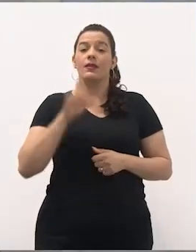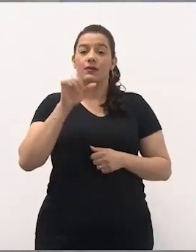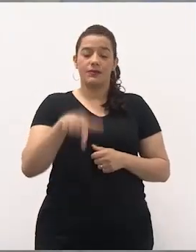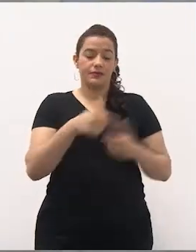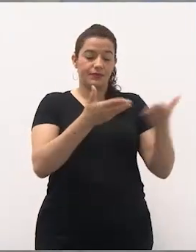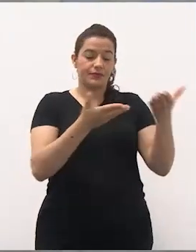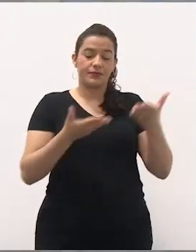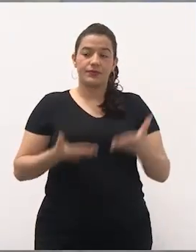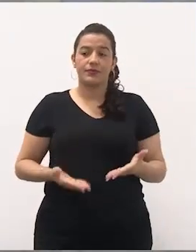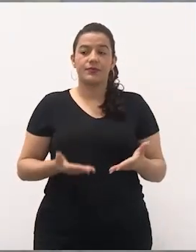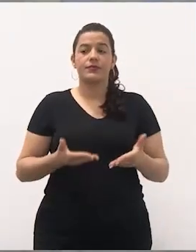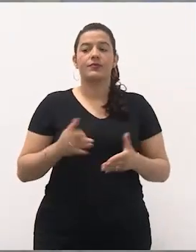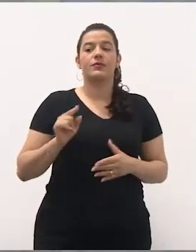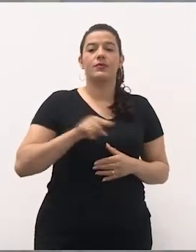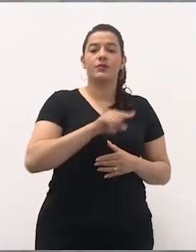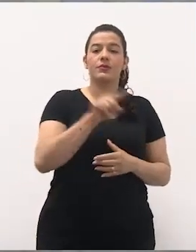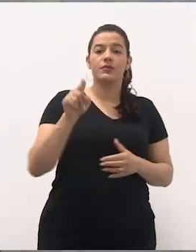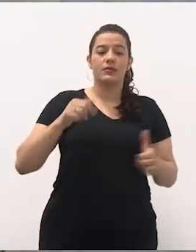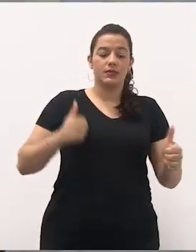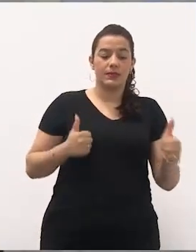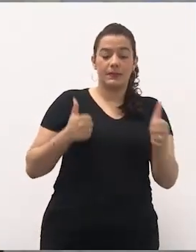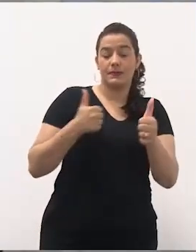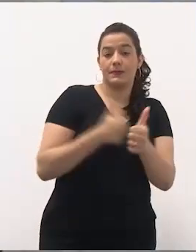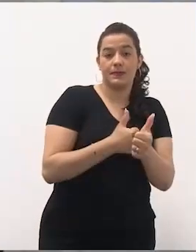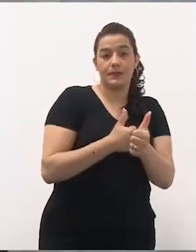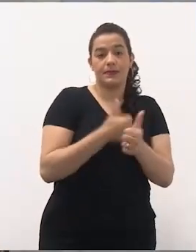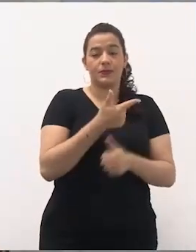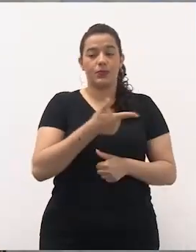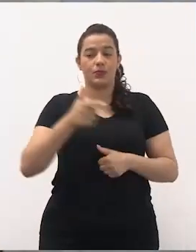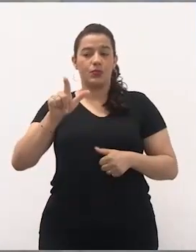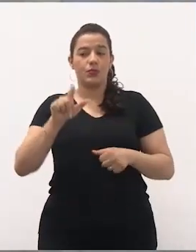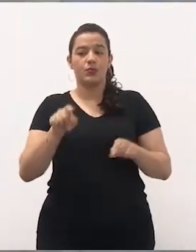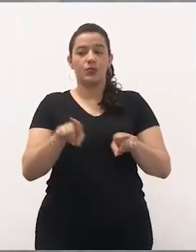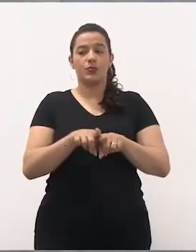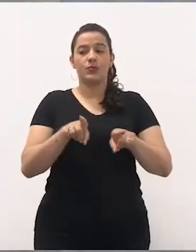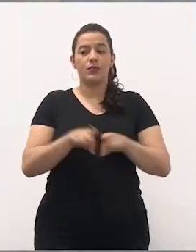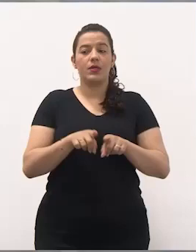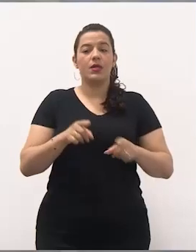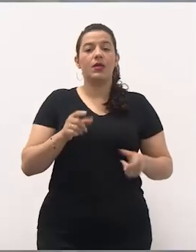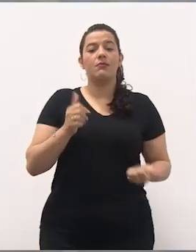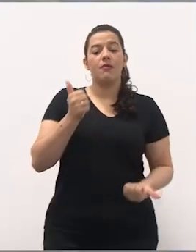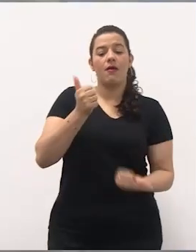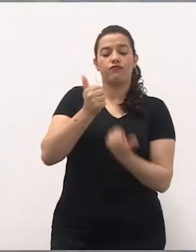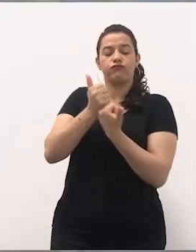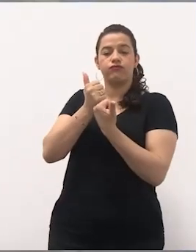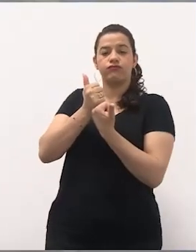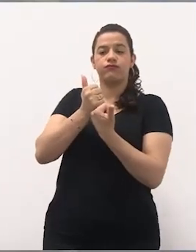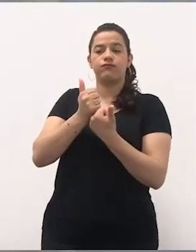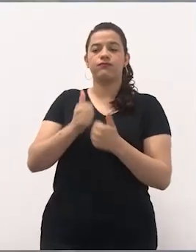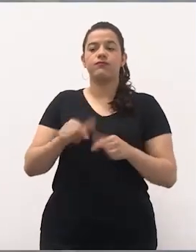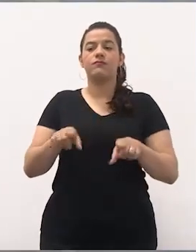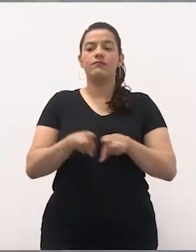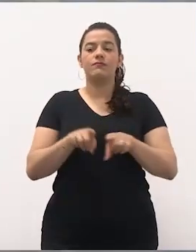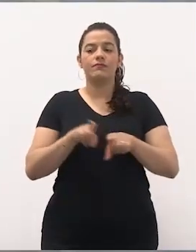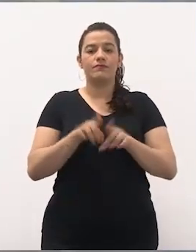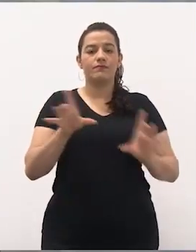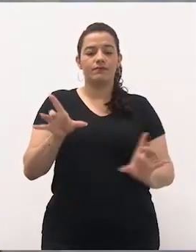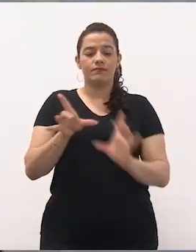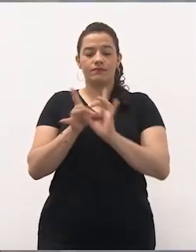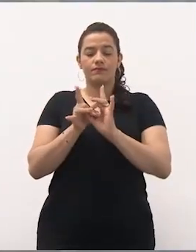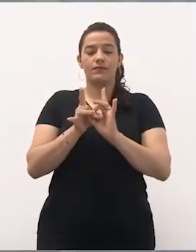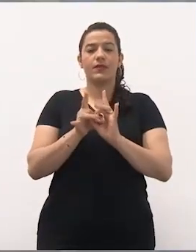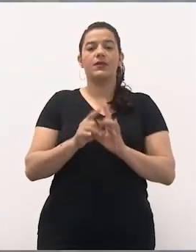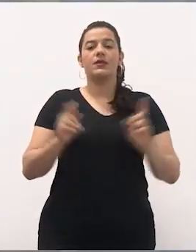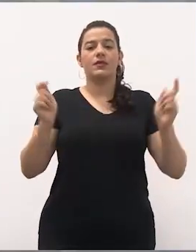convite para essa aproximação do outro, para fortalecer esses vínculos, né? E que